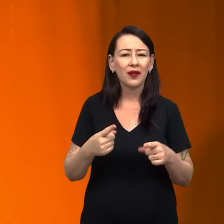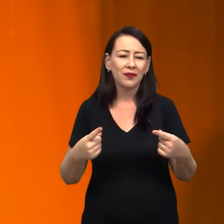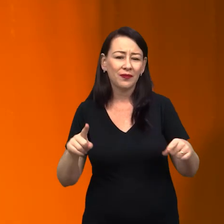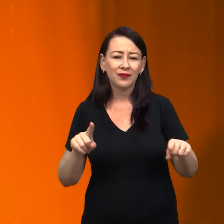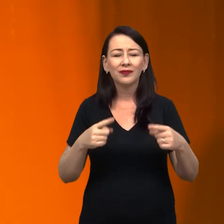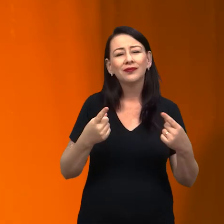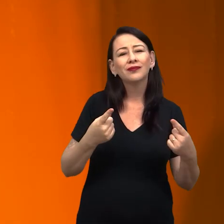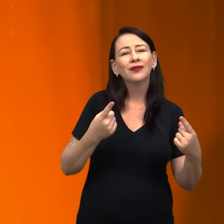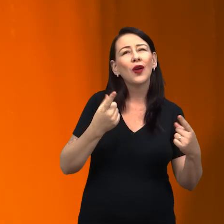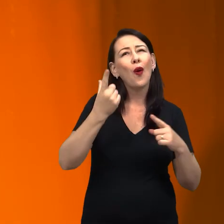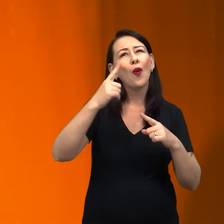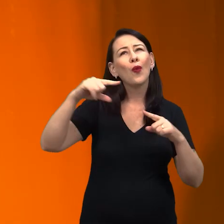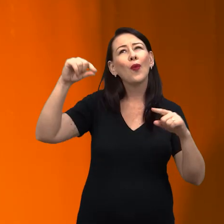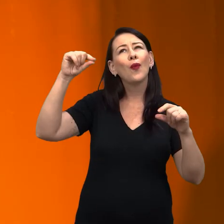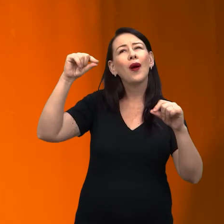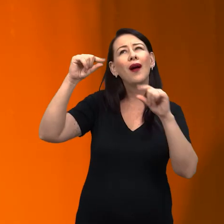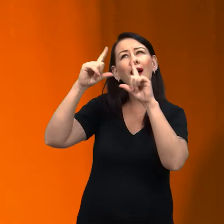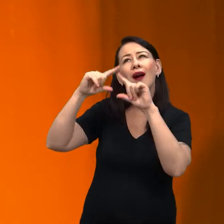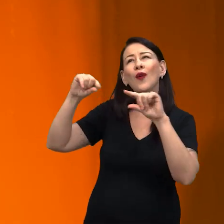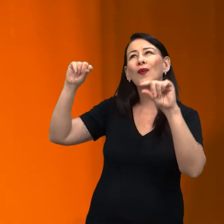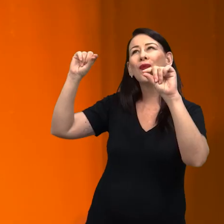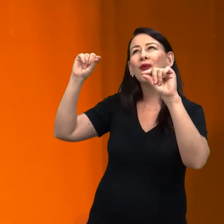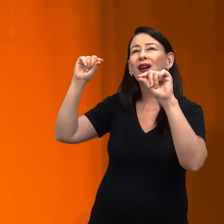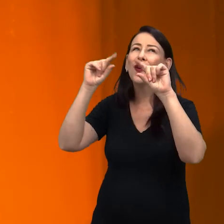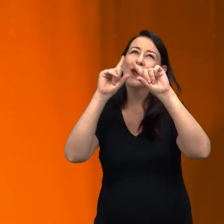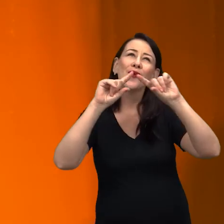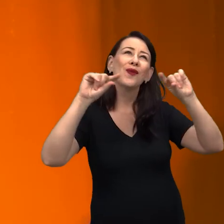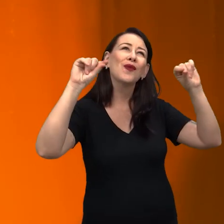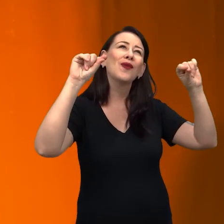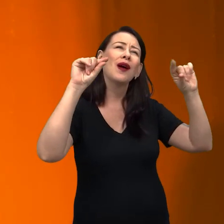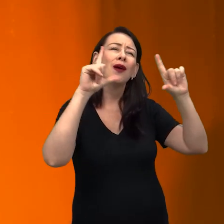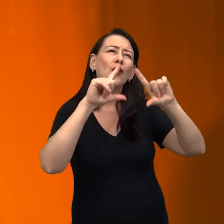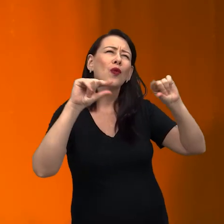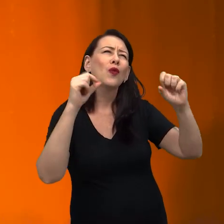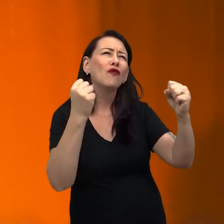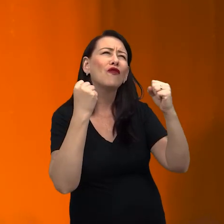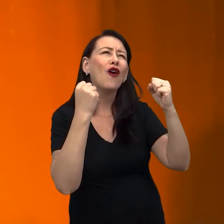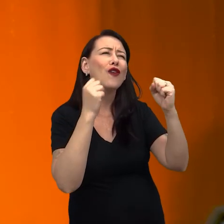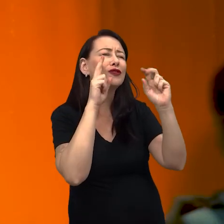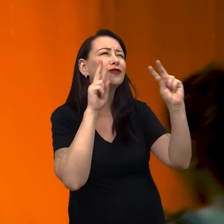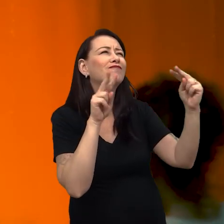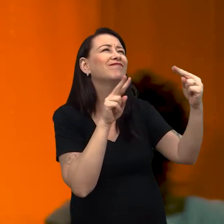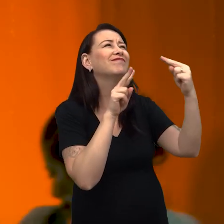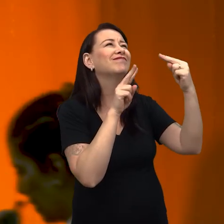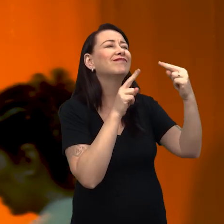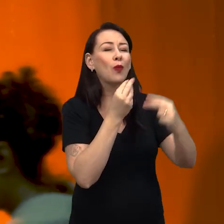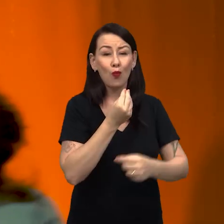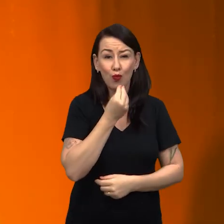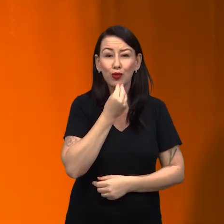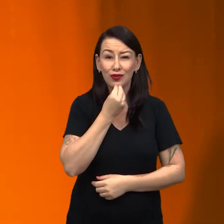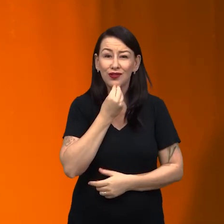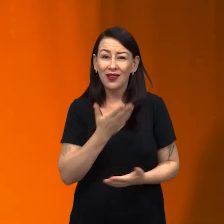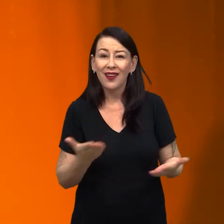Ô luar, ô luarinho, ô luar do firmamento, quem me